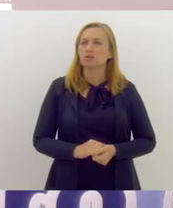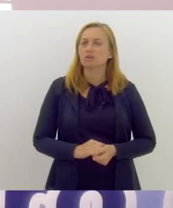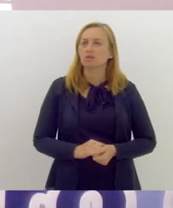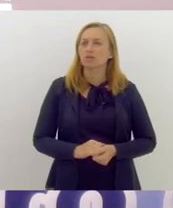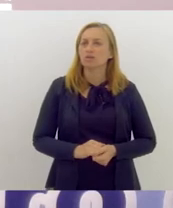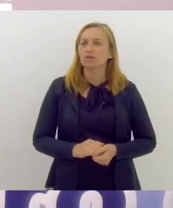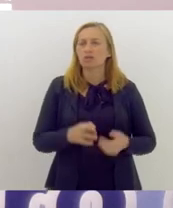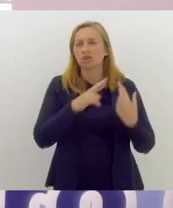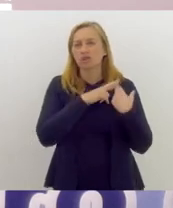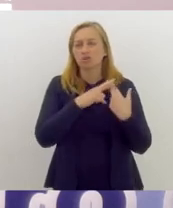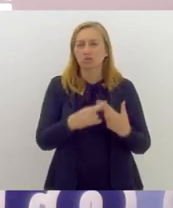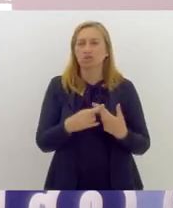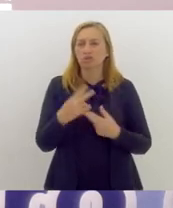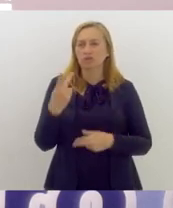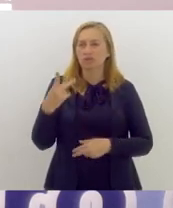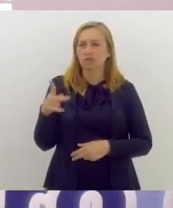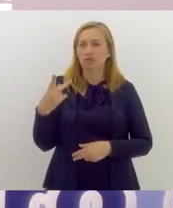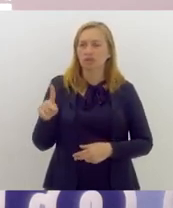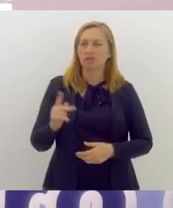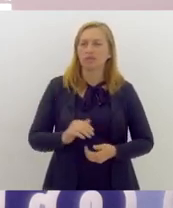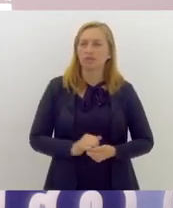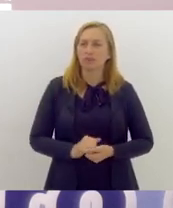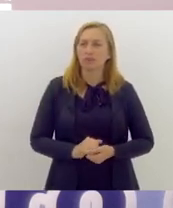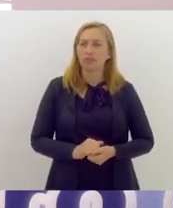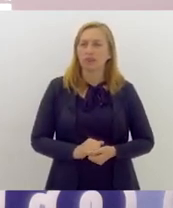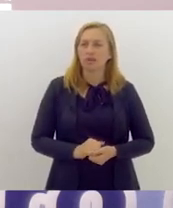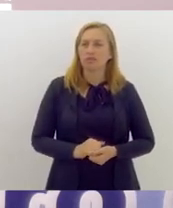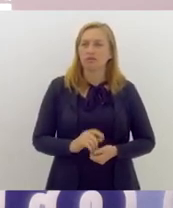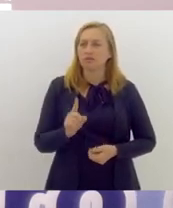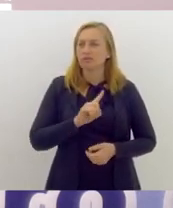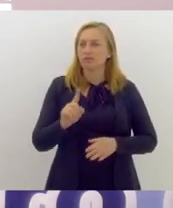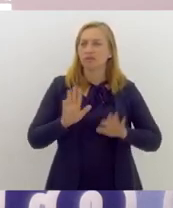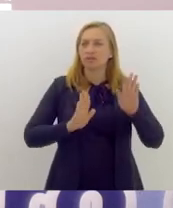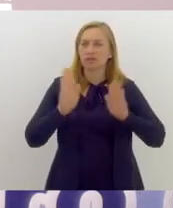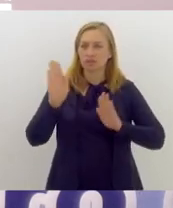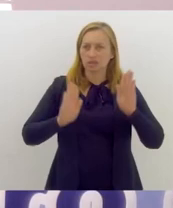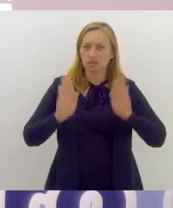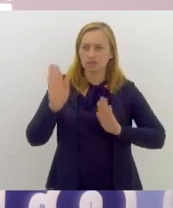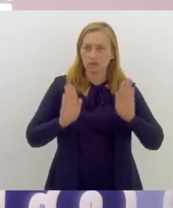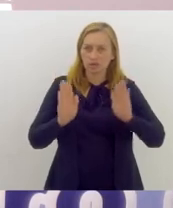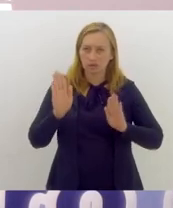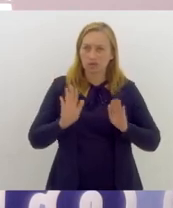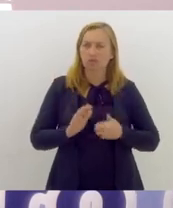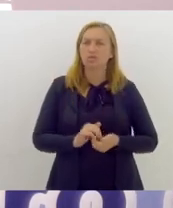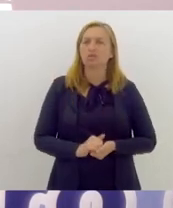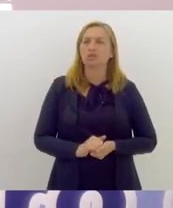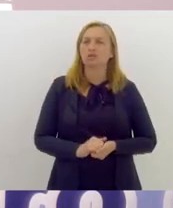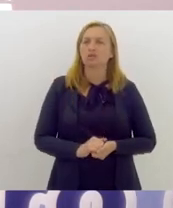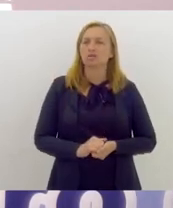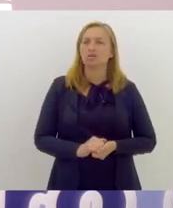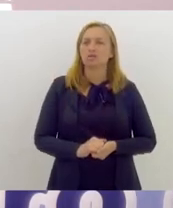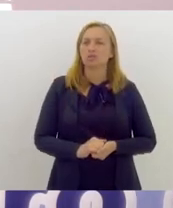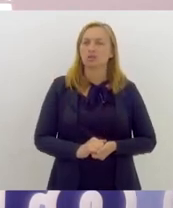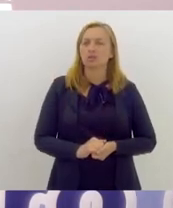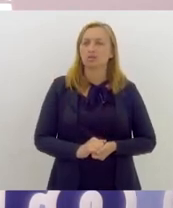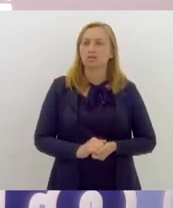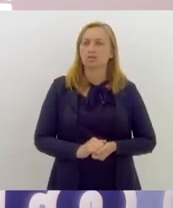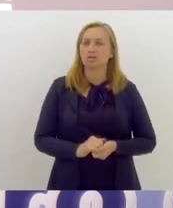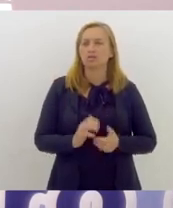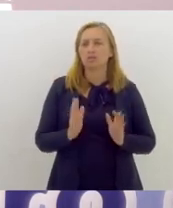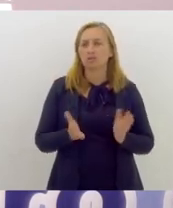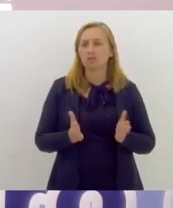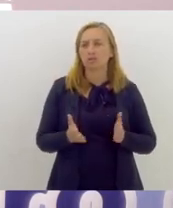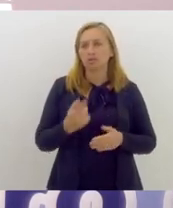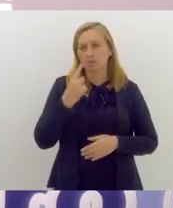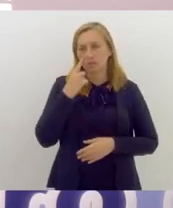ele assume a responsabilidade pelo não licenciamento né pelo rito que deveria ter da titia em campo e hoje nós somos